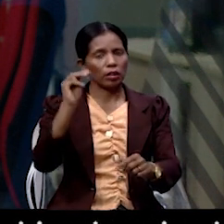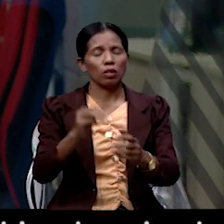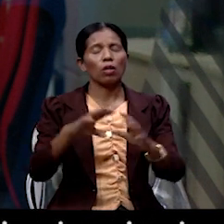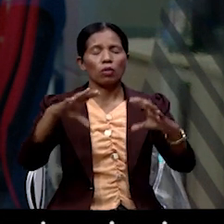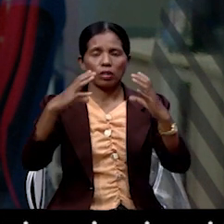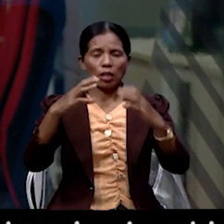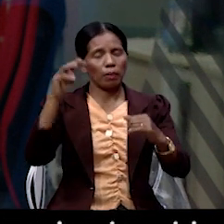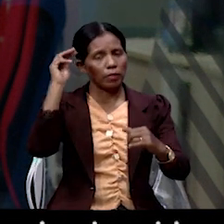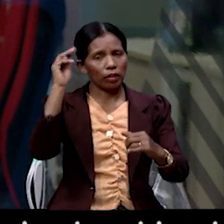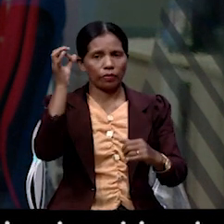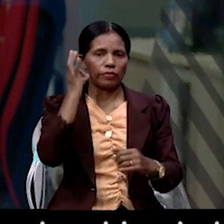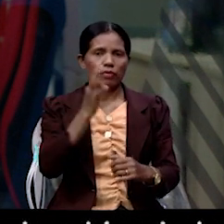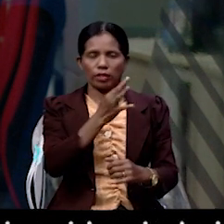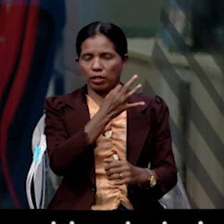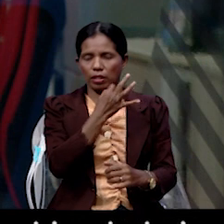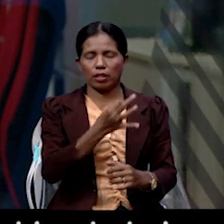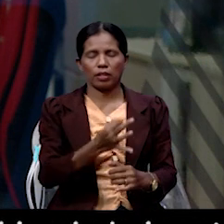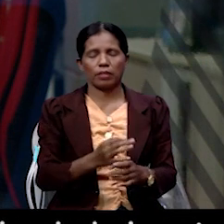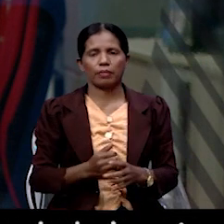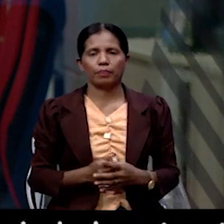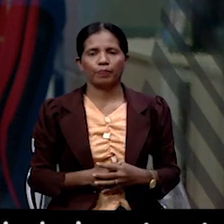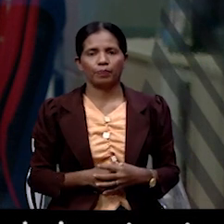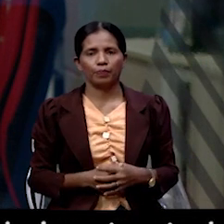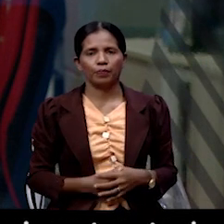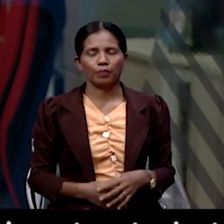Conselho Ministro Fidelis Manuel Leite Magalhães.